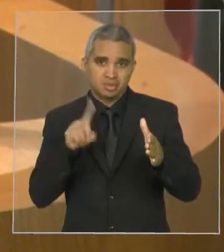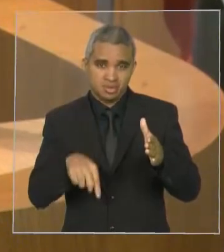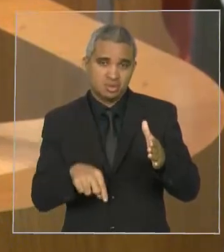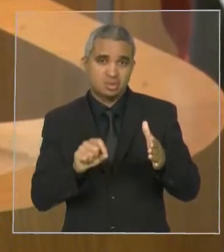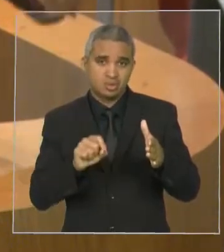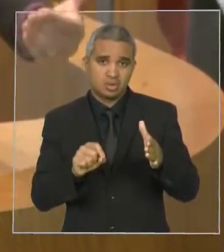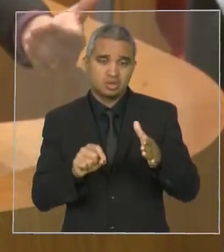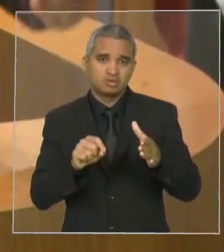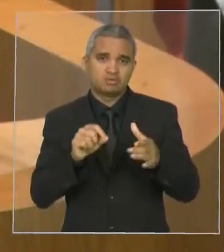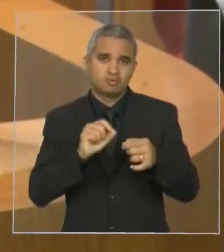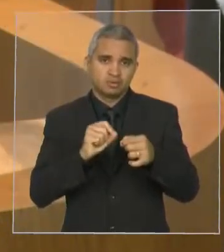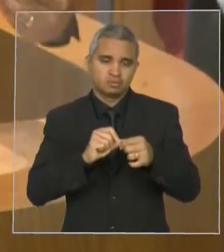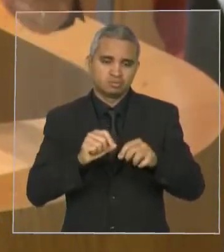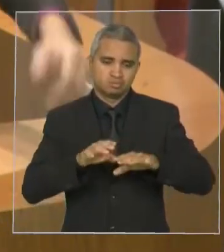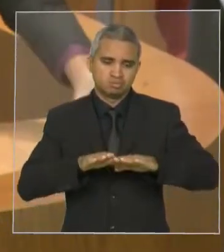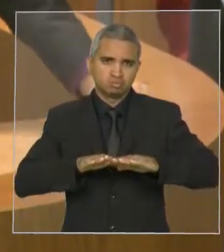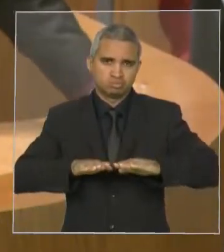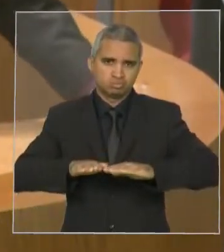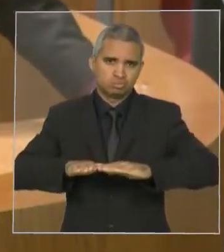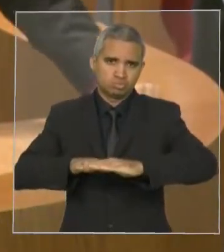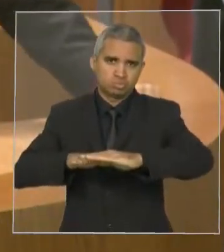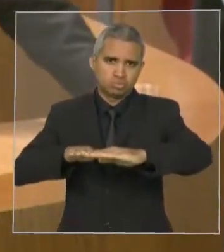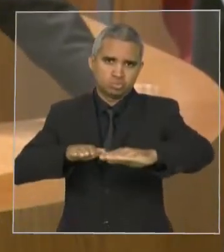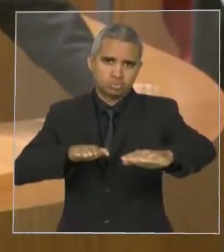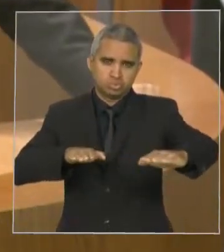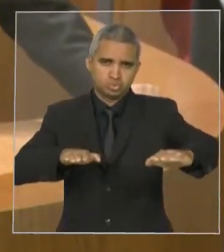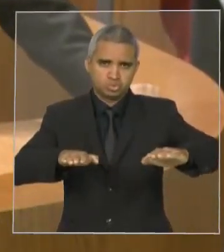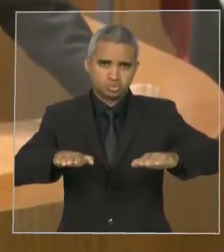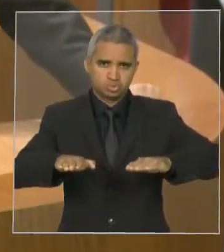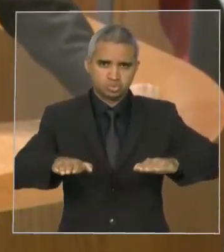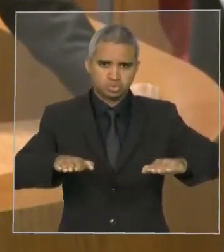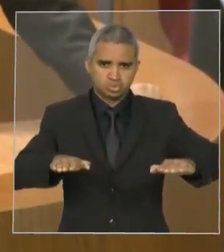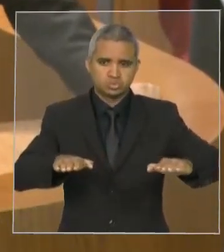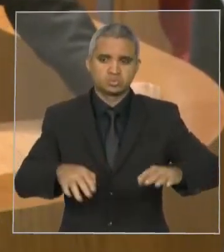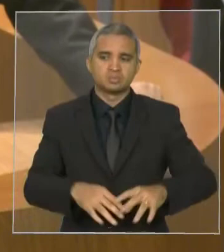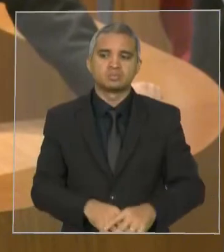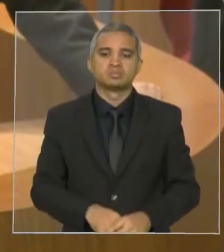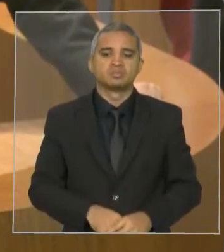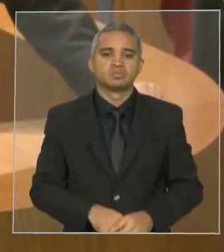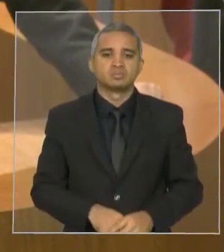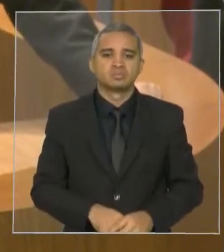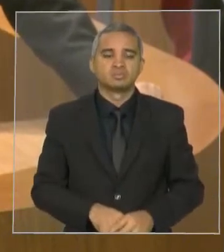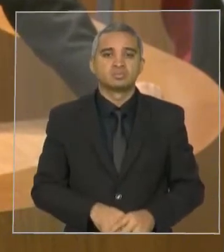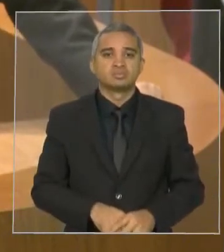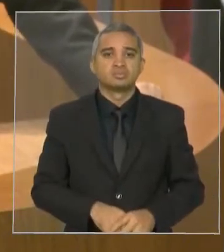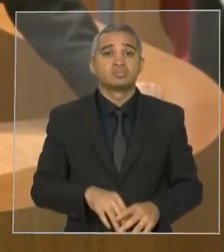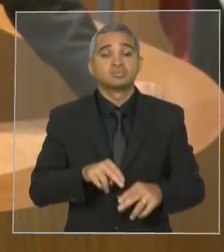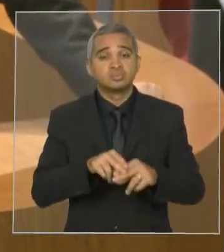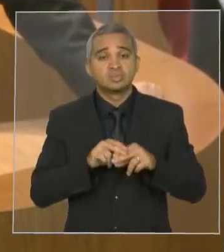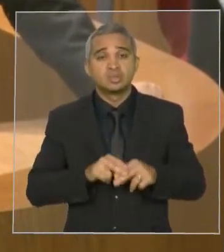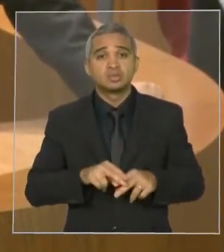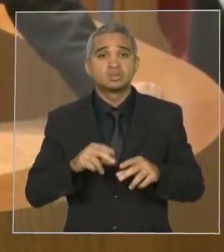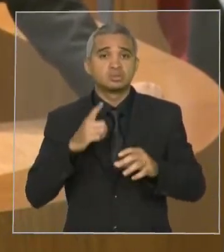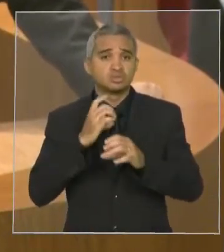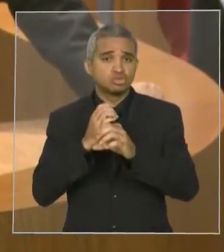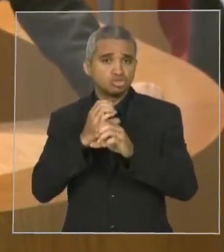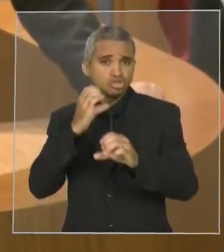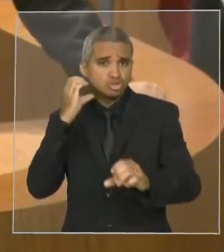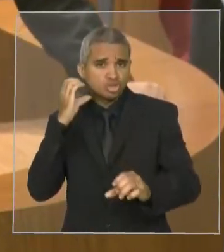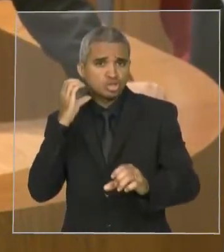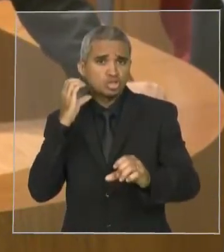porque em pouco tempo perderíamos toda aquela orla e foi feito com o método de engenharia